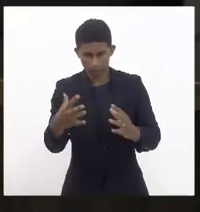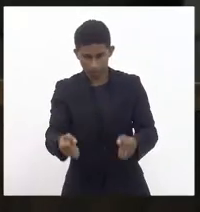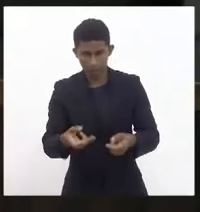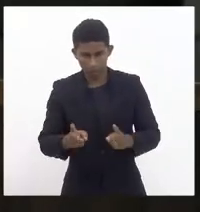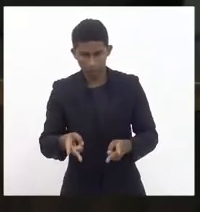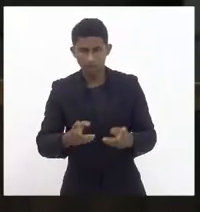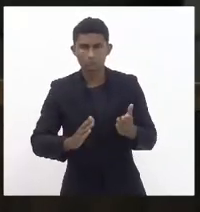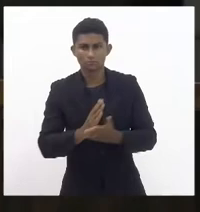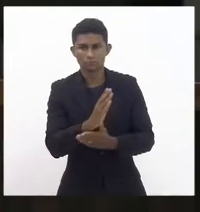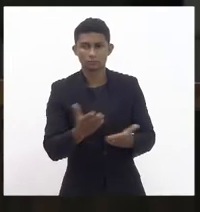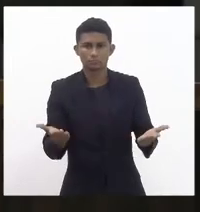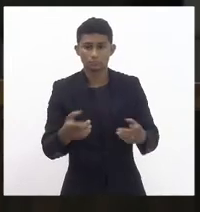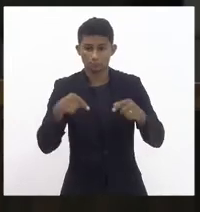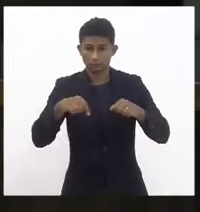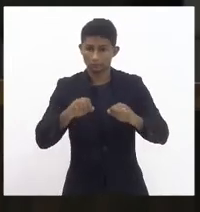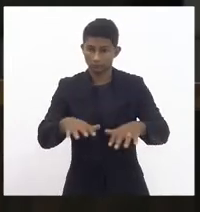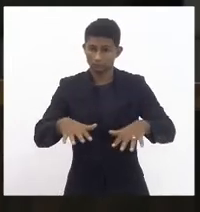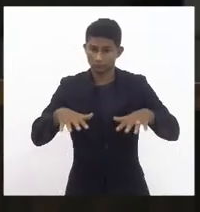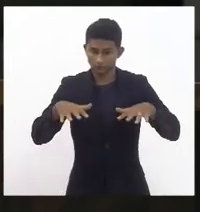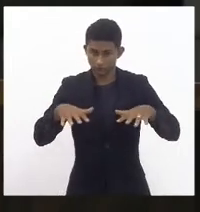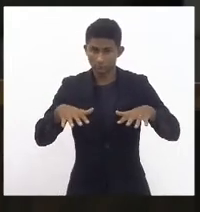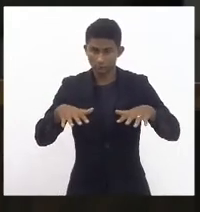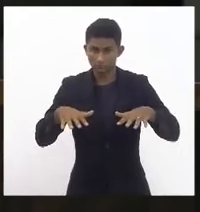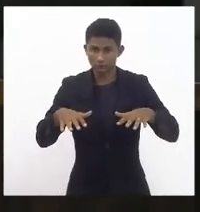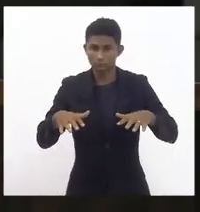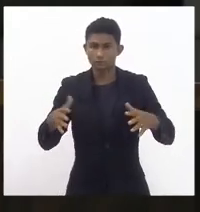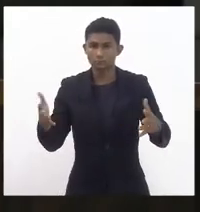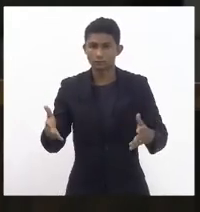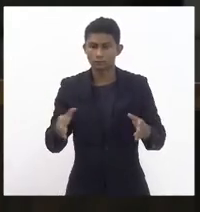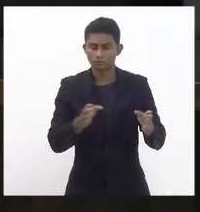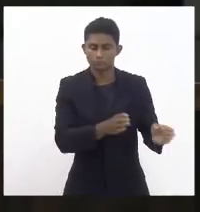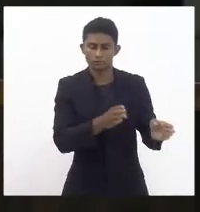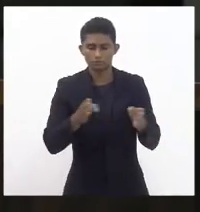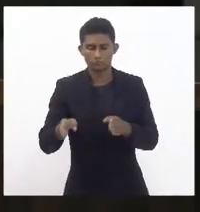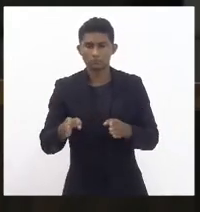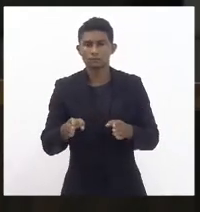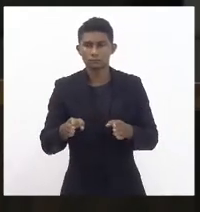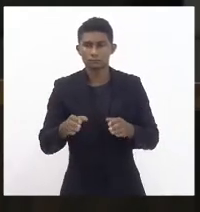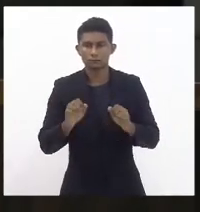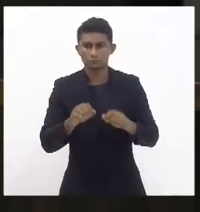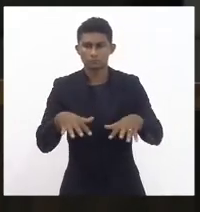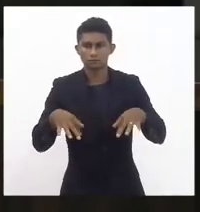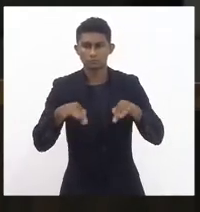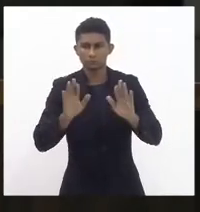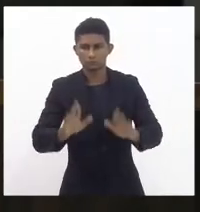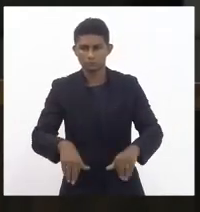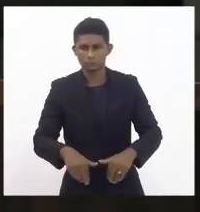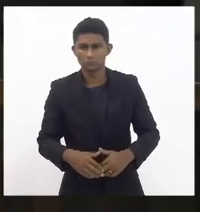aprovado nada mais a tratar na ordem do dia passa-se ao expediente final